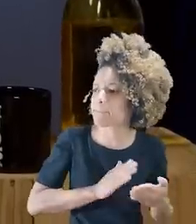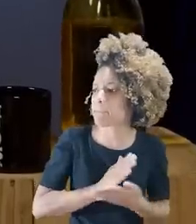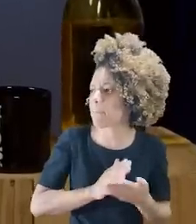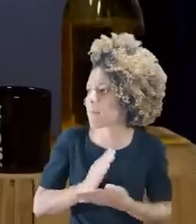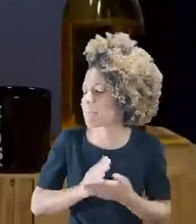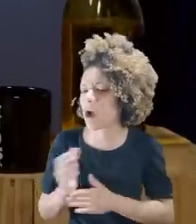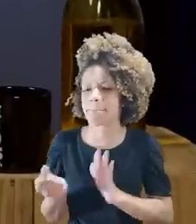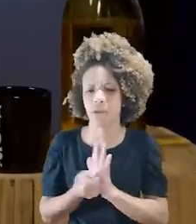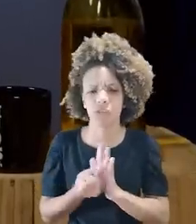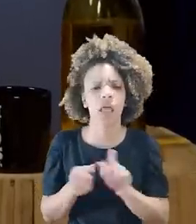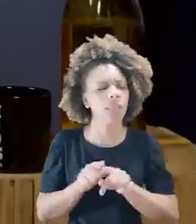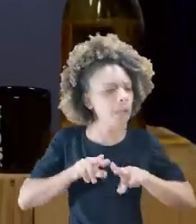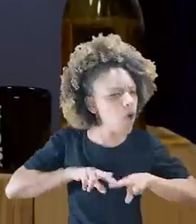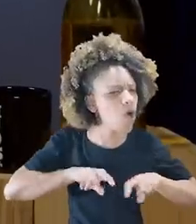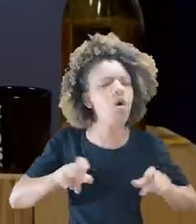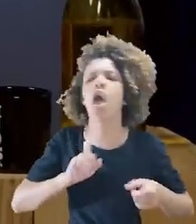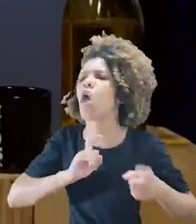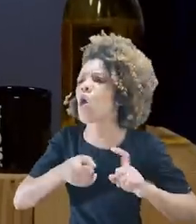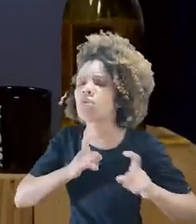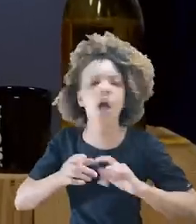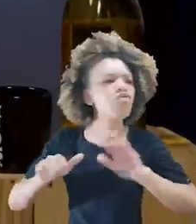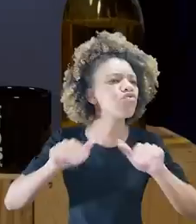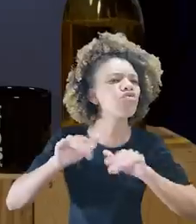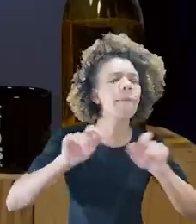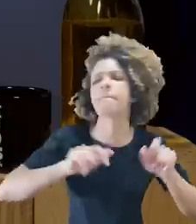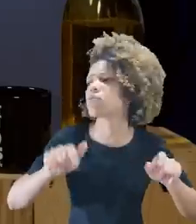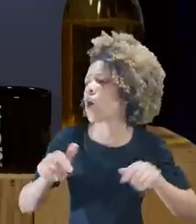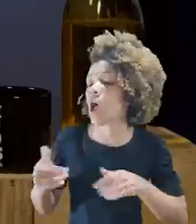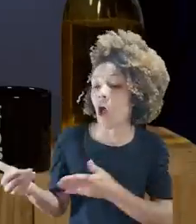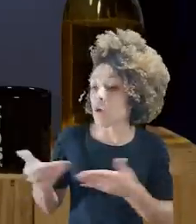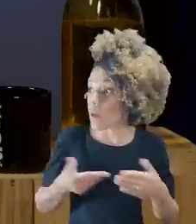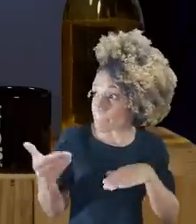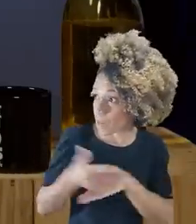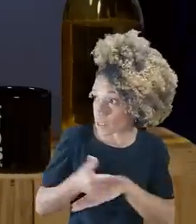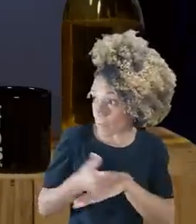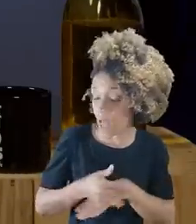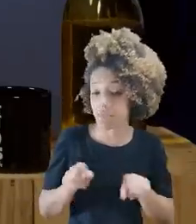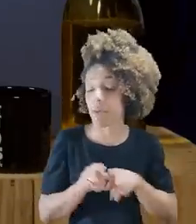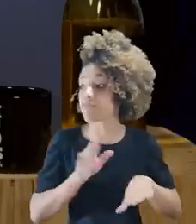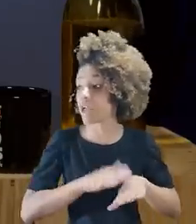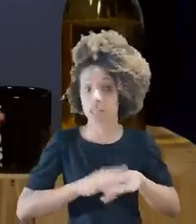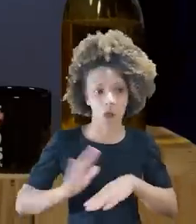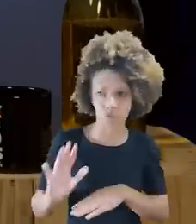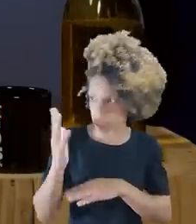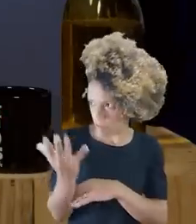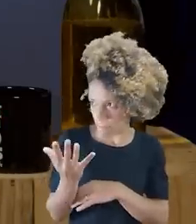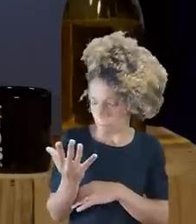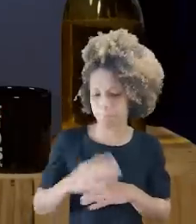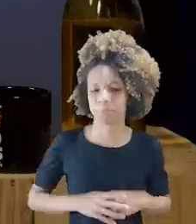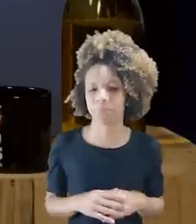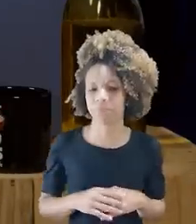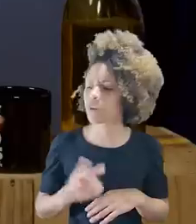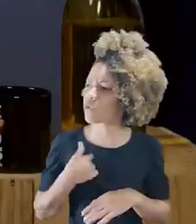né eu fui em lojas de de longer sozinha para eu procurar eh patrocínio na época eu coloquei a máscara para